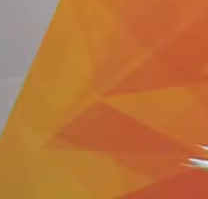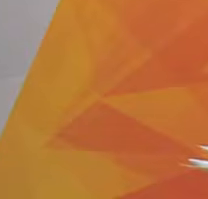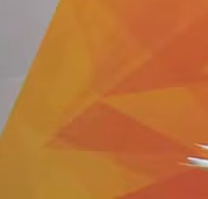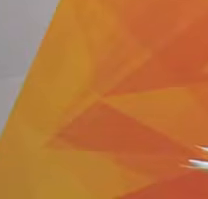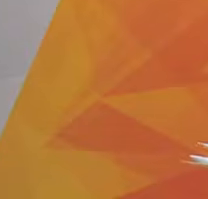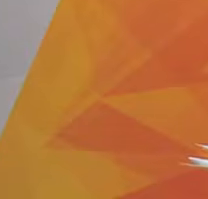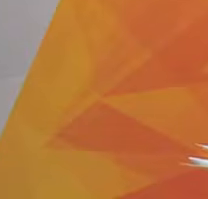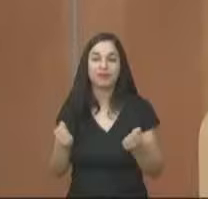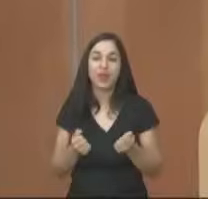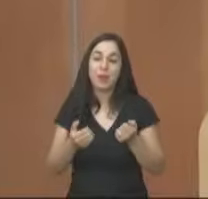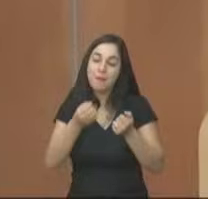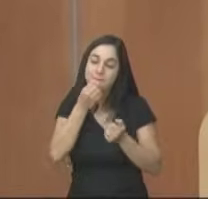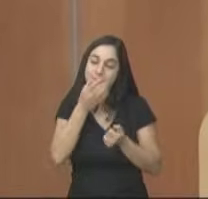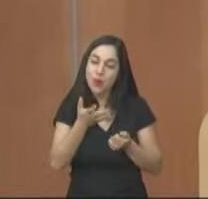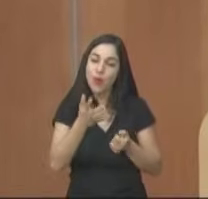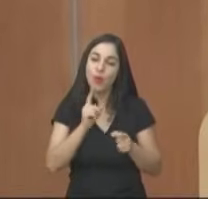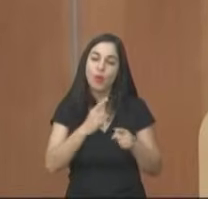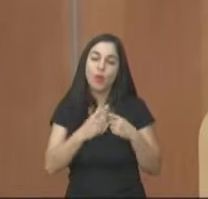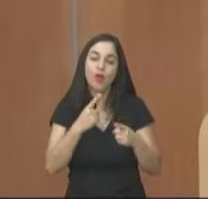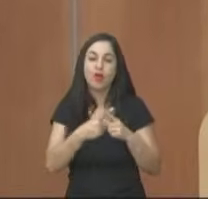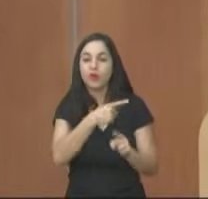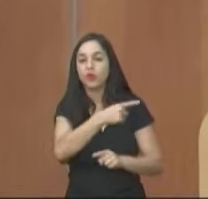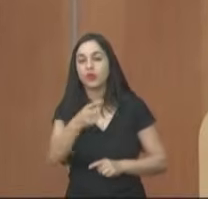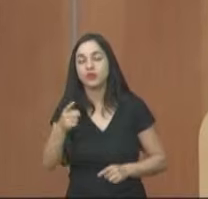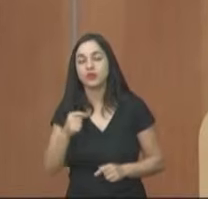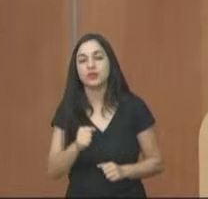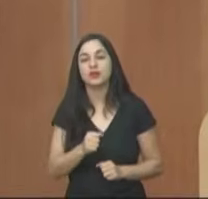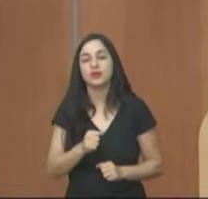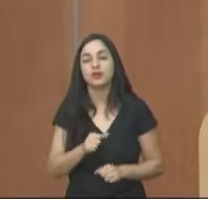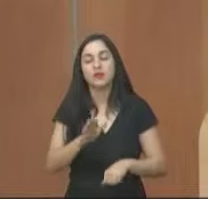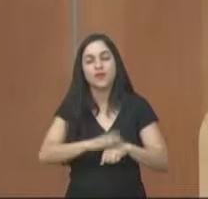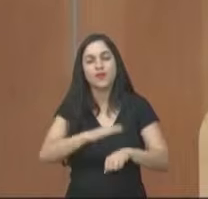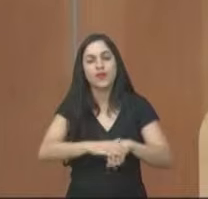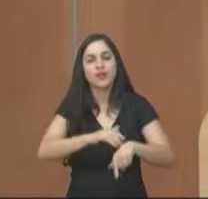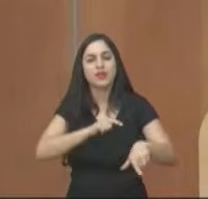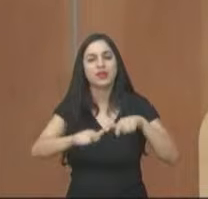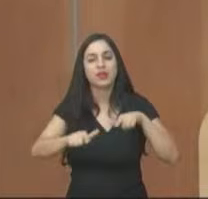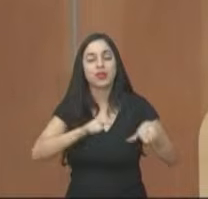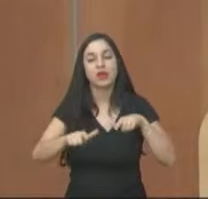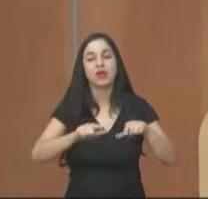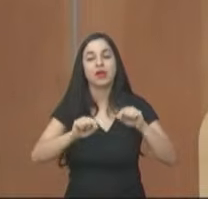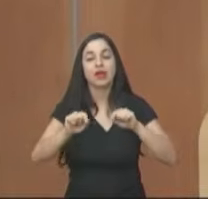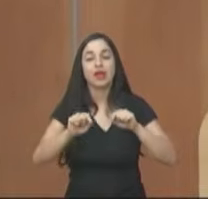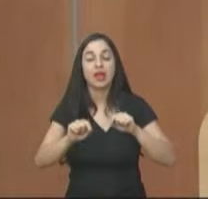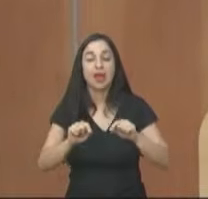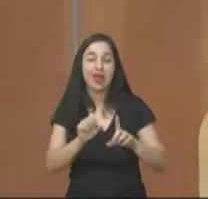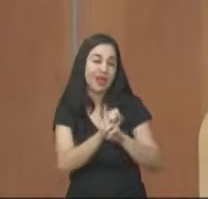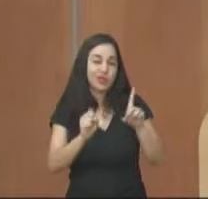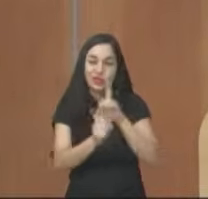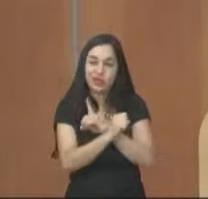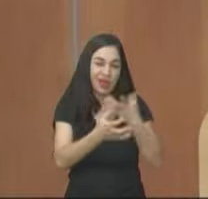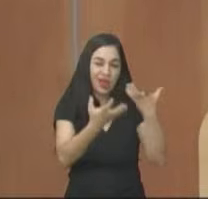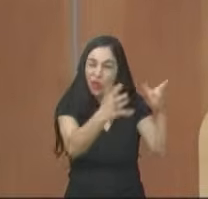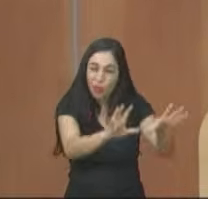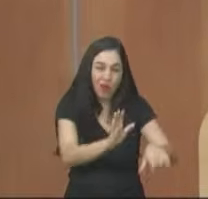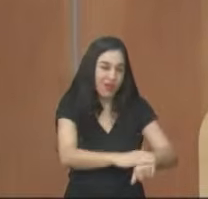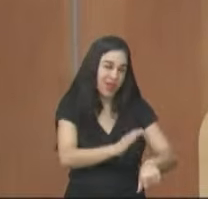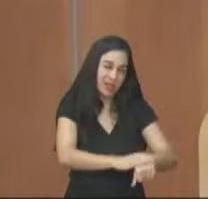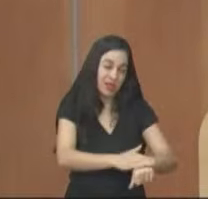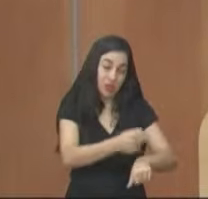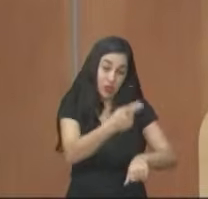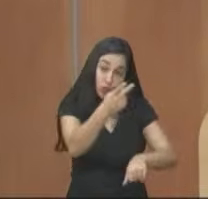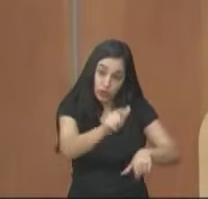Remar. Confira. Porque vocês fazem um trabalho que a sociedade não quer.